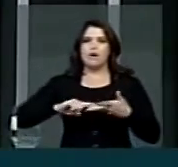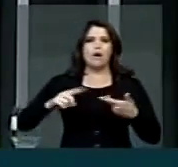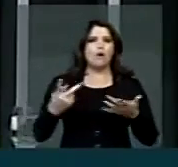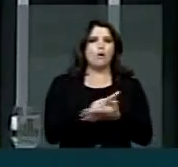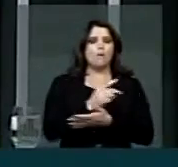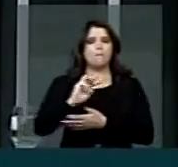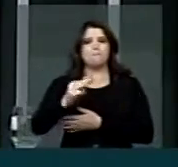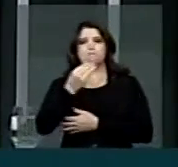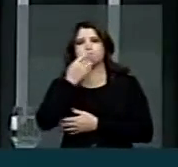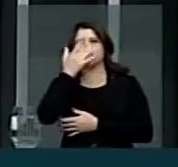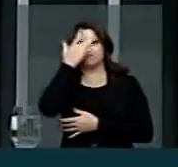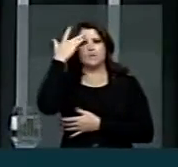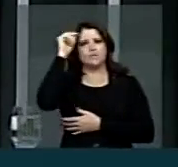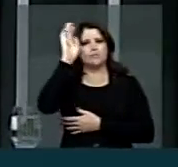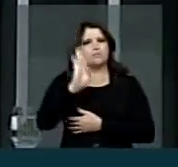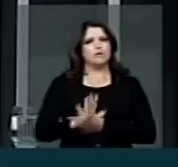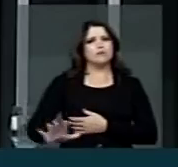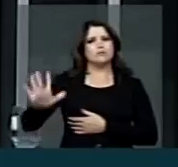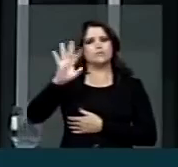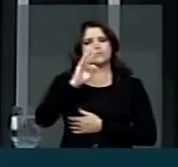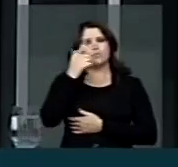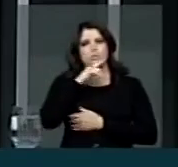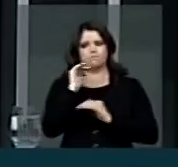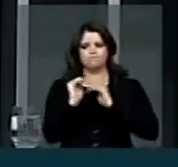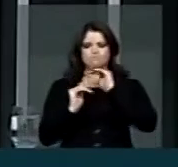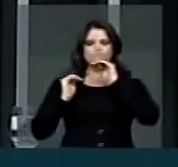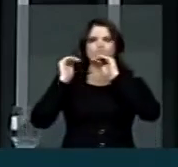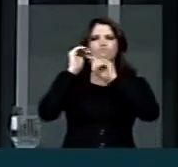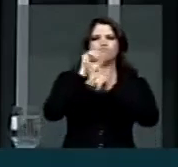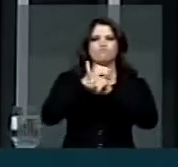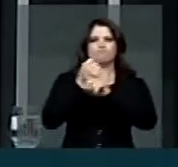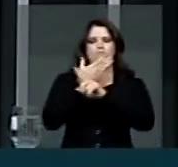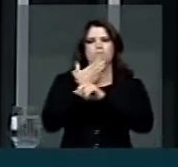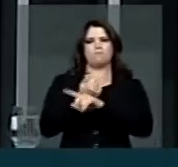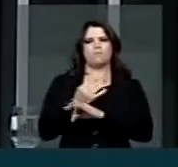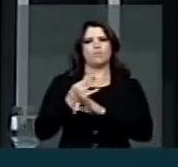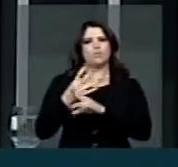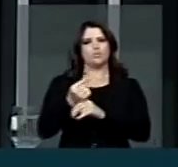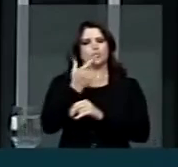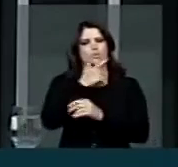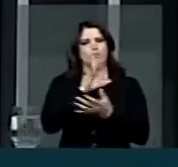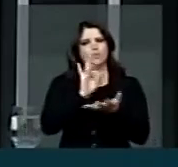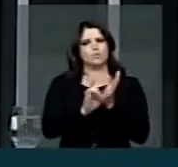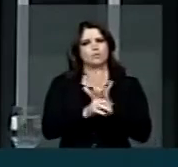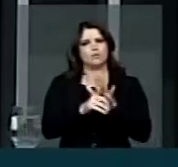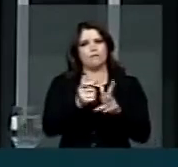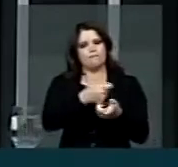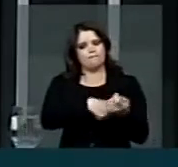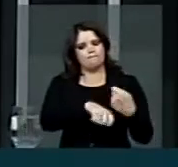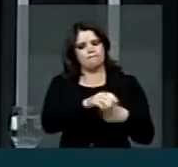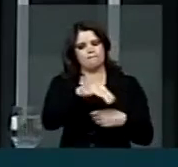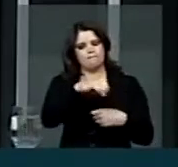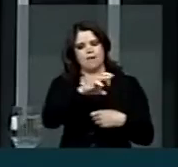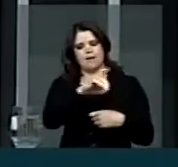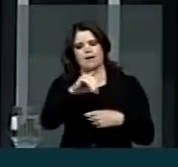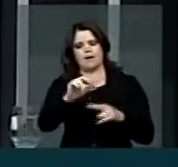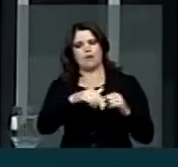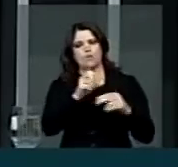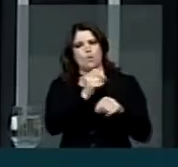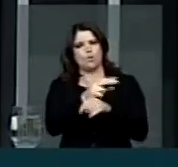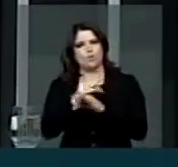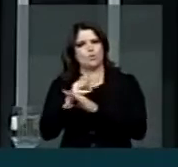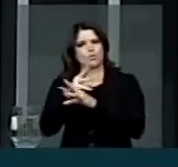de homens e mulheres ascenderem socialmente e passarem a ter acesso ao mercado dos bens de consumo e